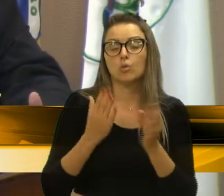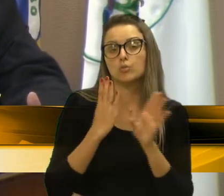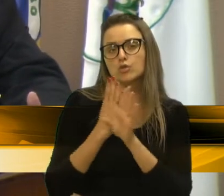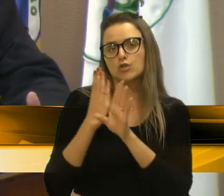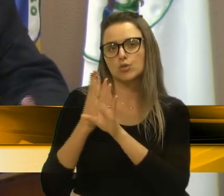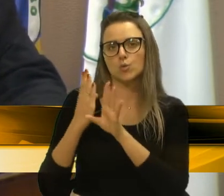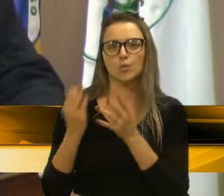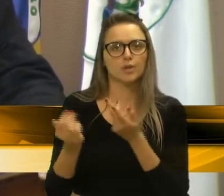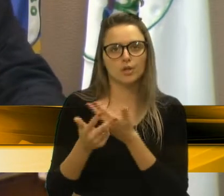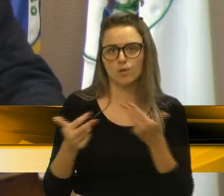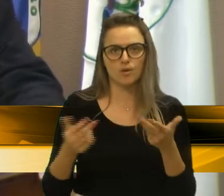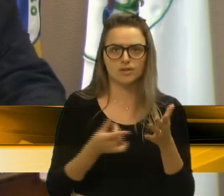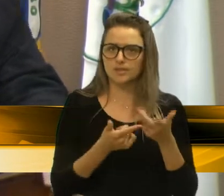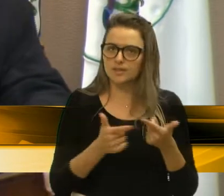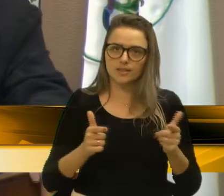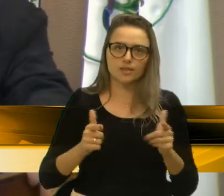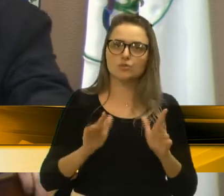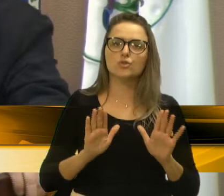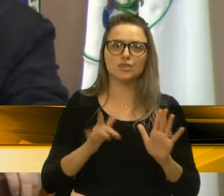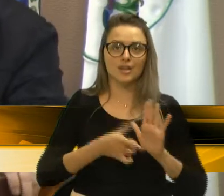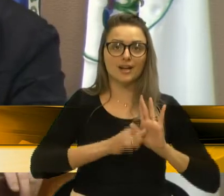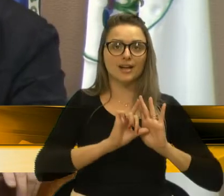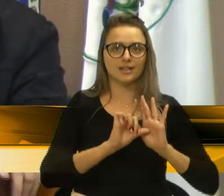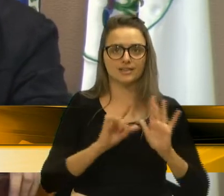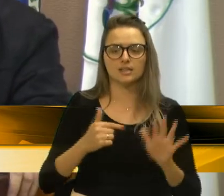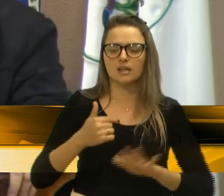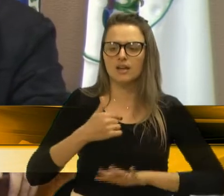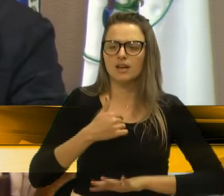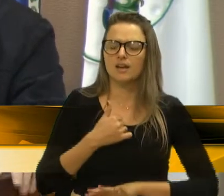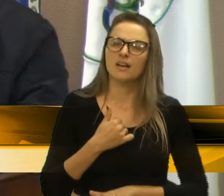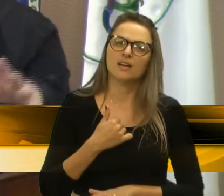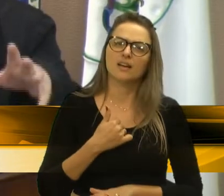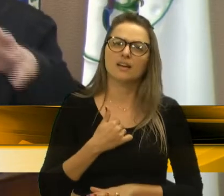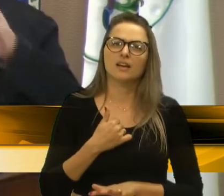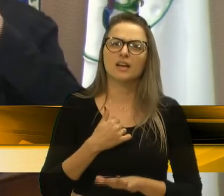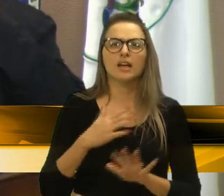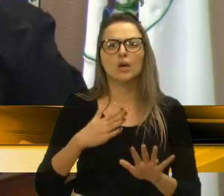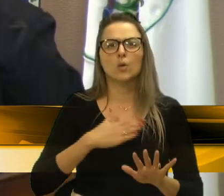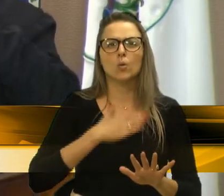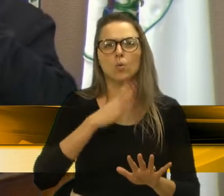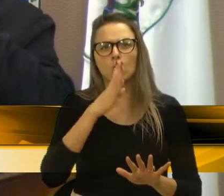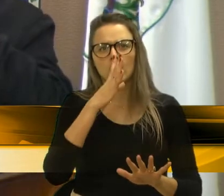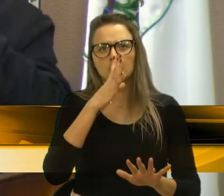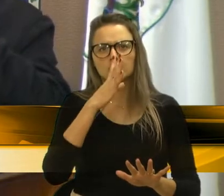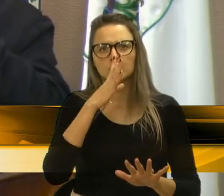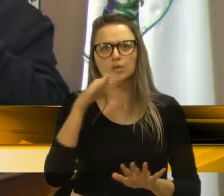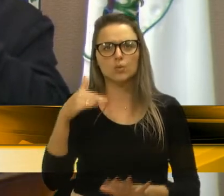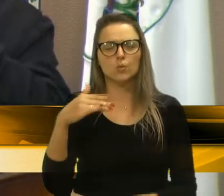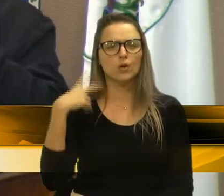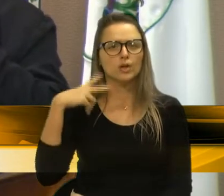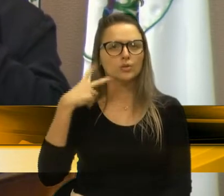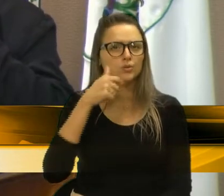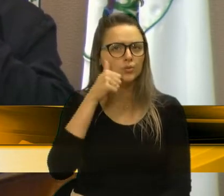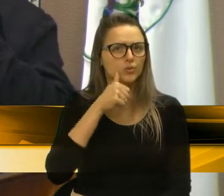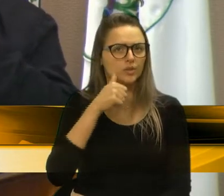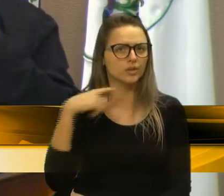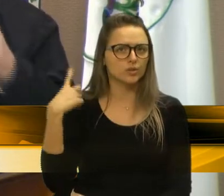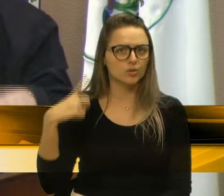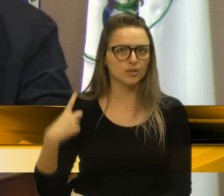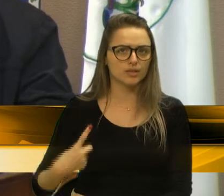não tinha descoberto. Confesso que eu fiquei meio assim surpreendido quando a vereadora Denise